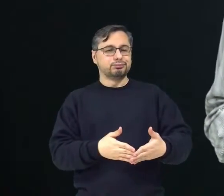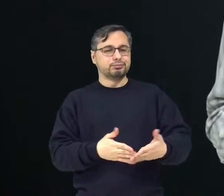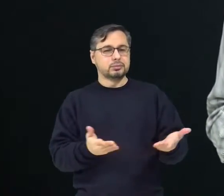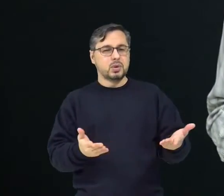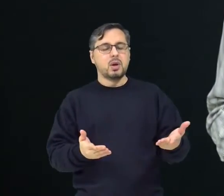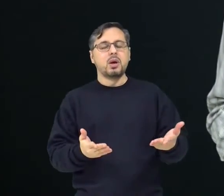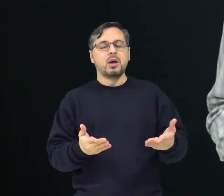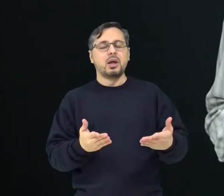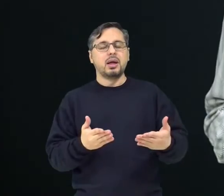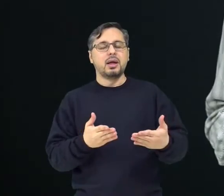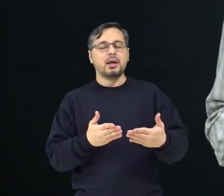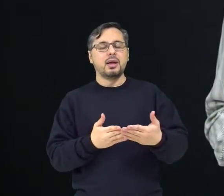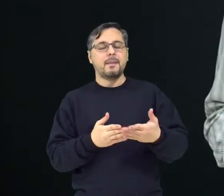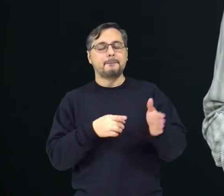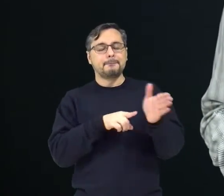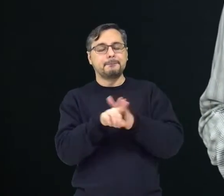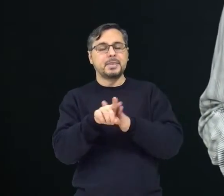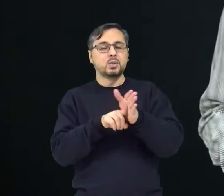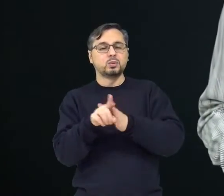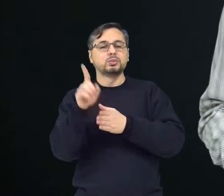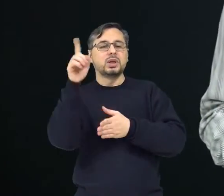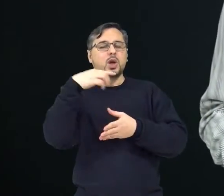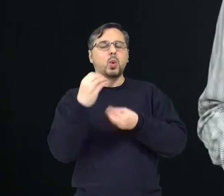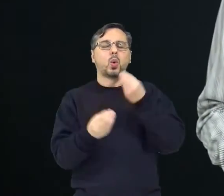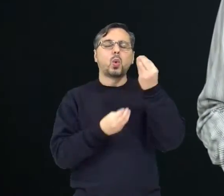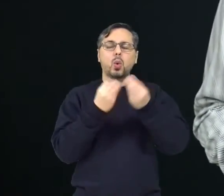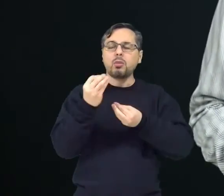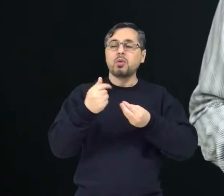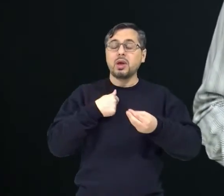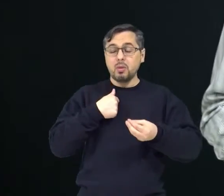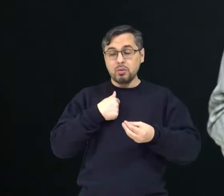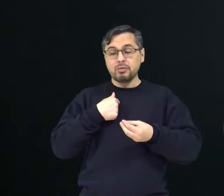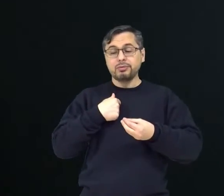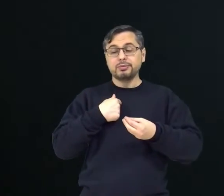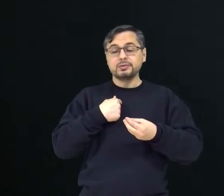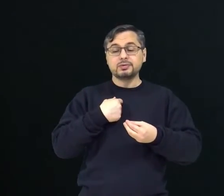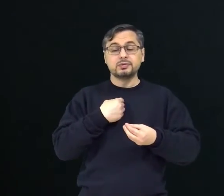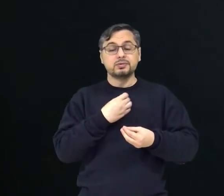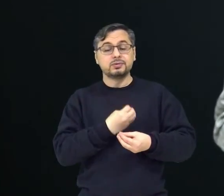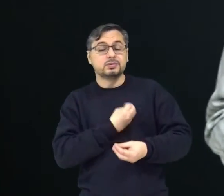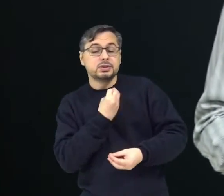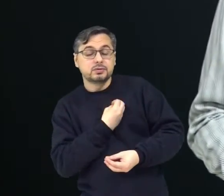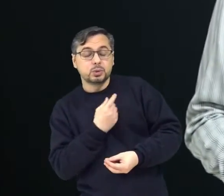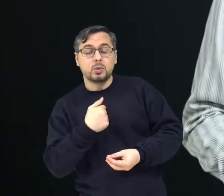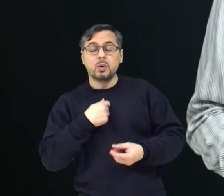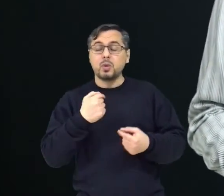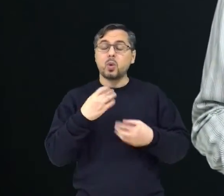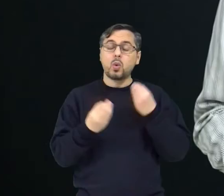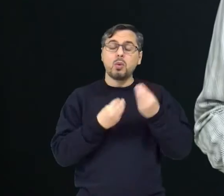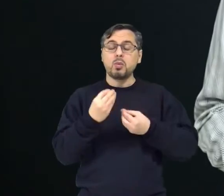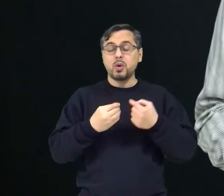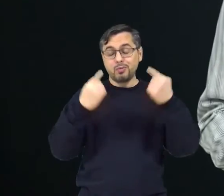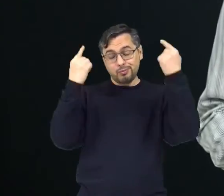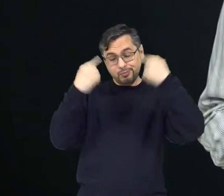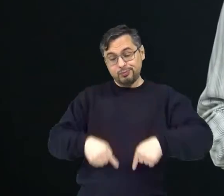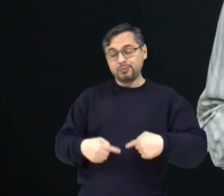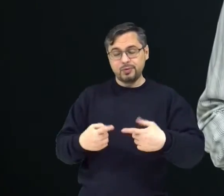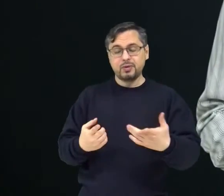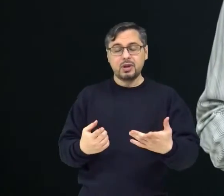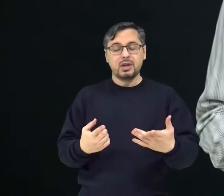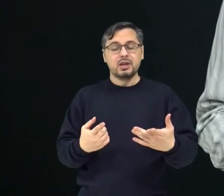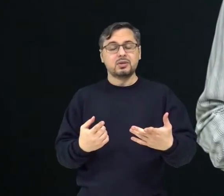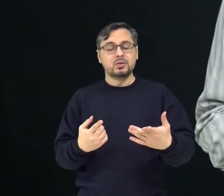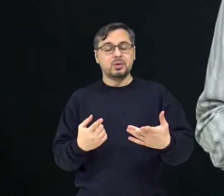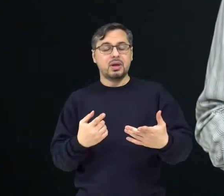como eu enfrento essas tempestades. E é isso que o texto seguinte vai nos orientar. Portanto, duas coisas